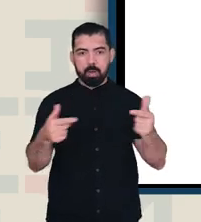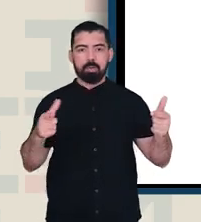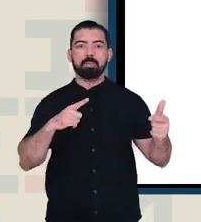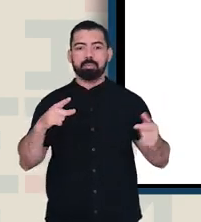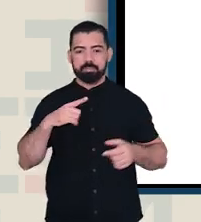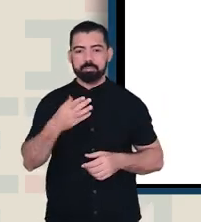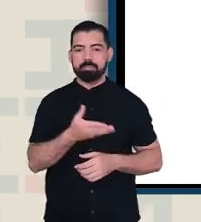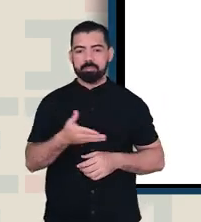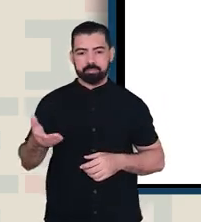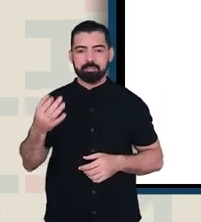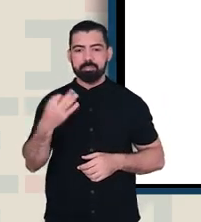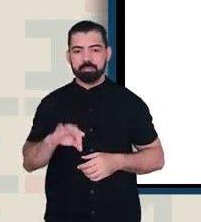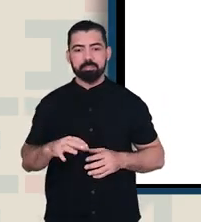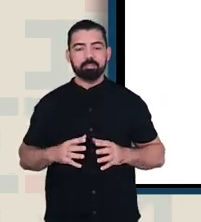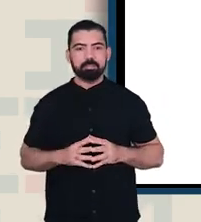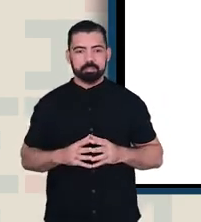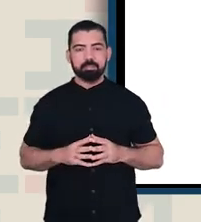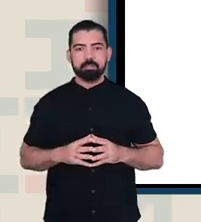tenho, certo?